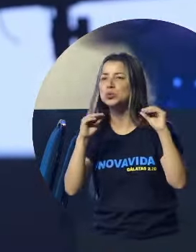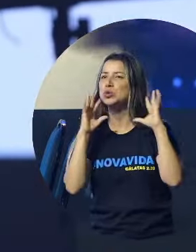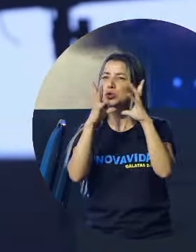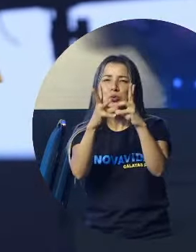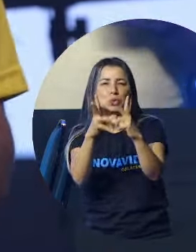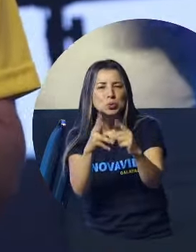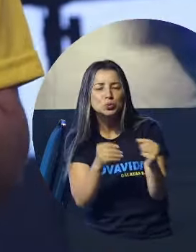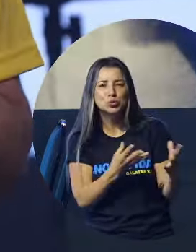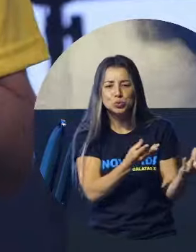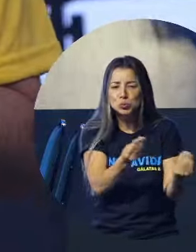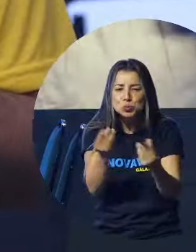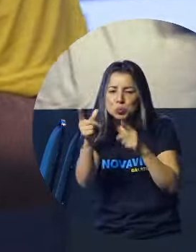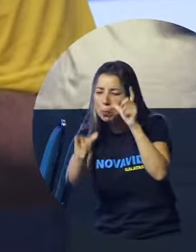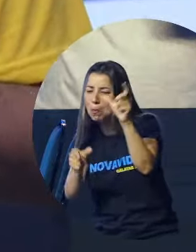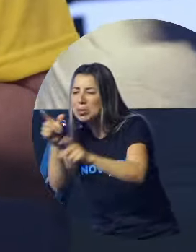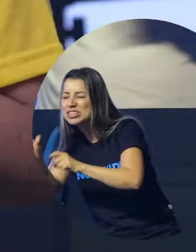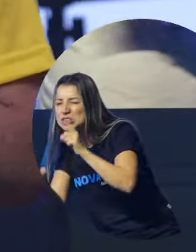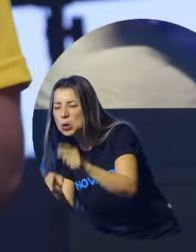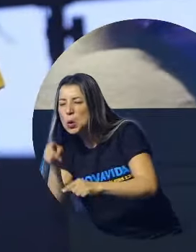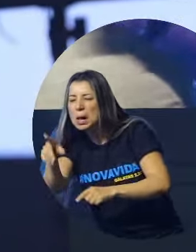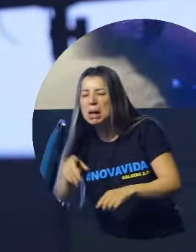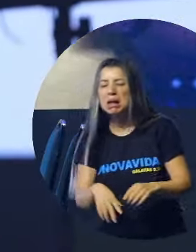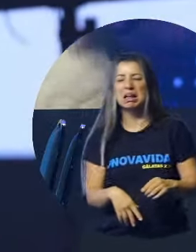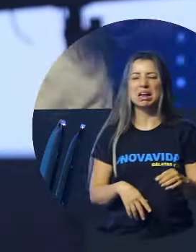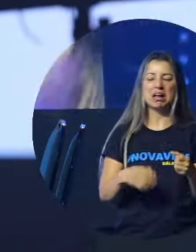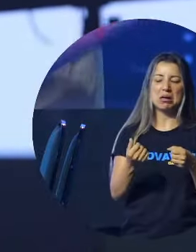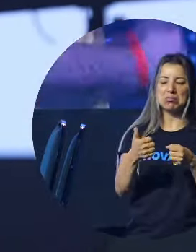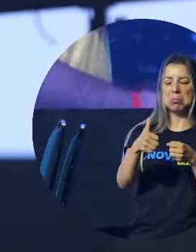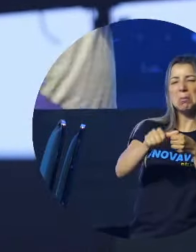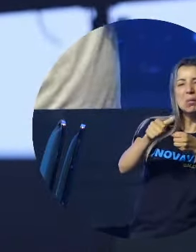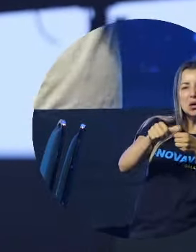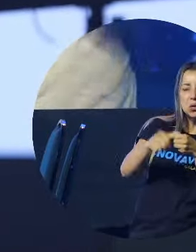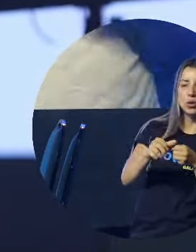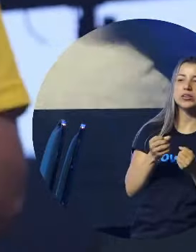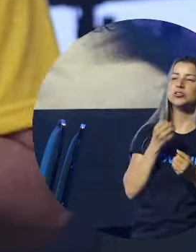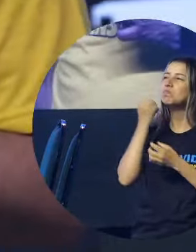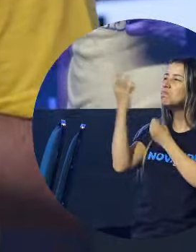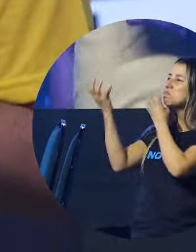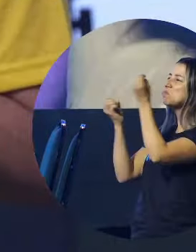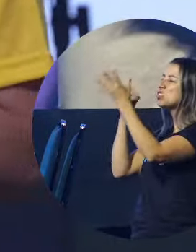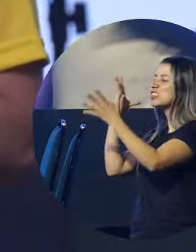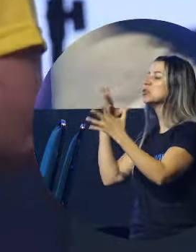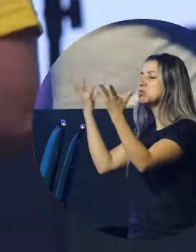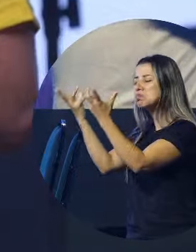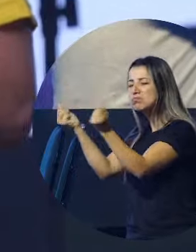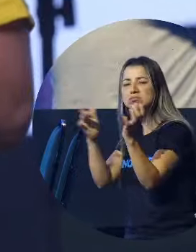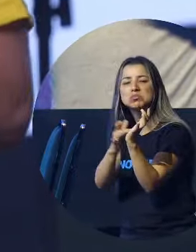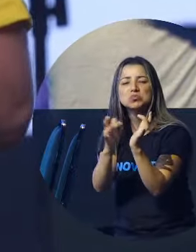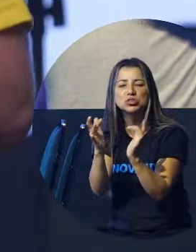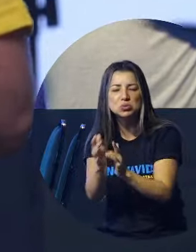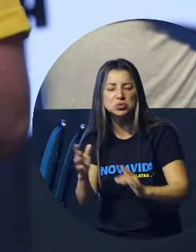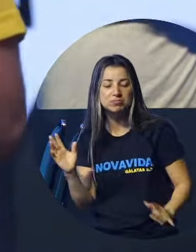gente que veio das ruas da Cracolândia, de São Paulo, do Rio de Janeiro, confessando Jesus como Senhor e Salvador. Isso é maravilhoso,